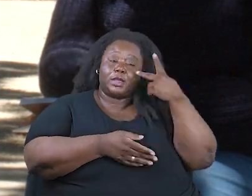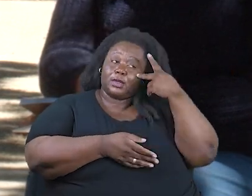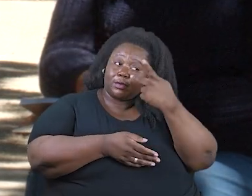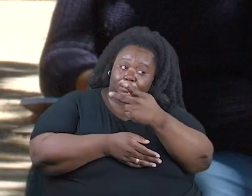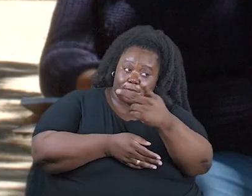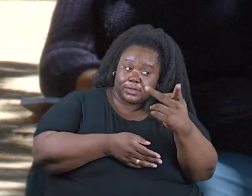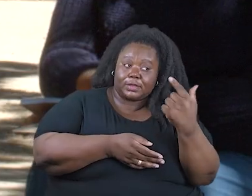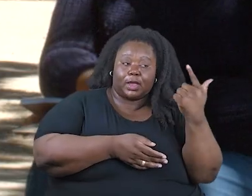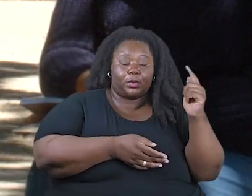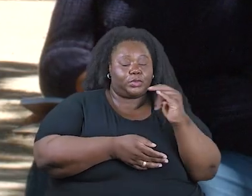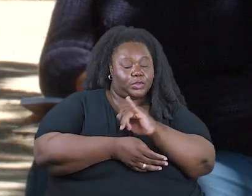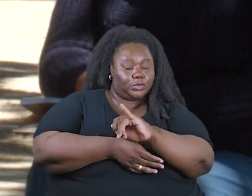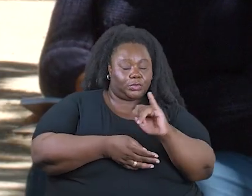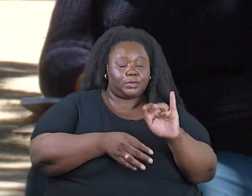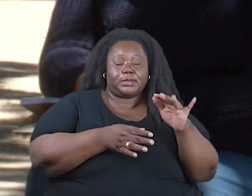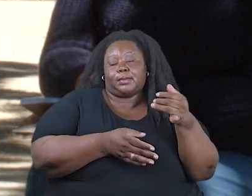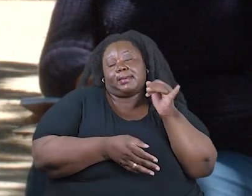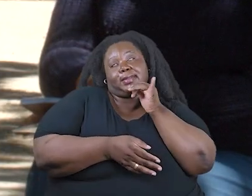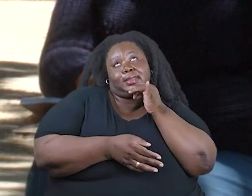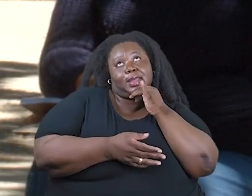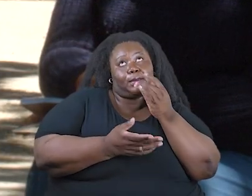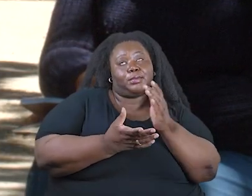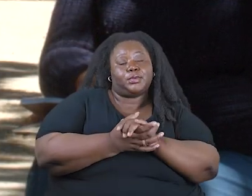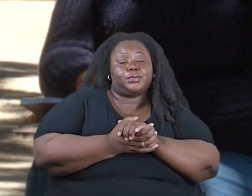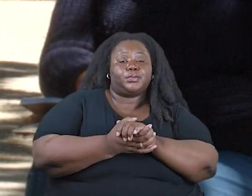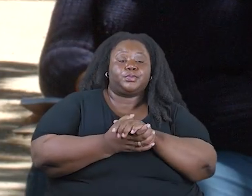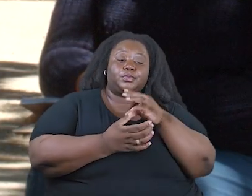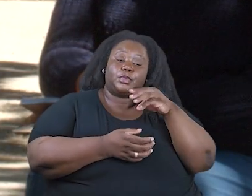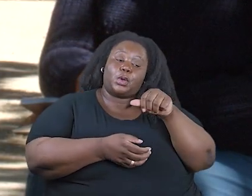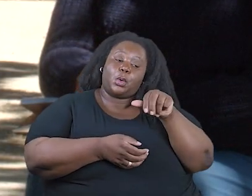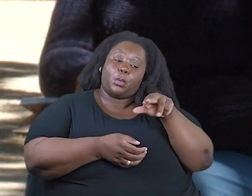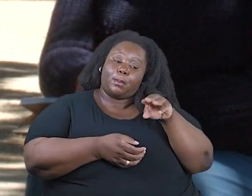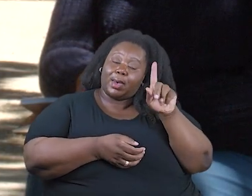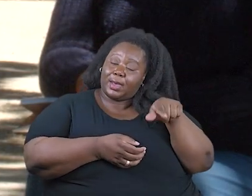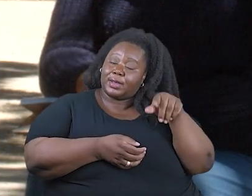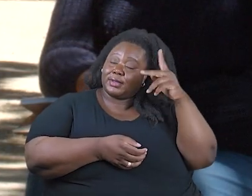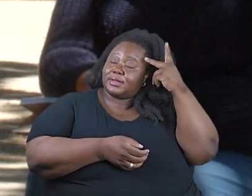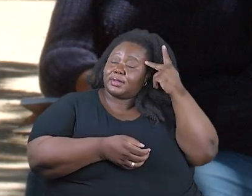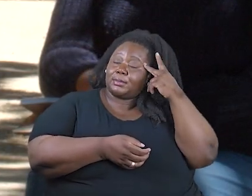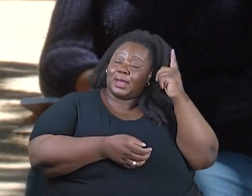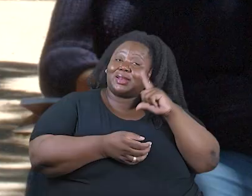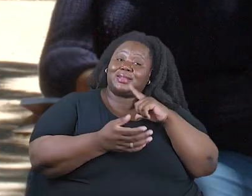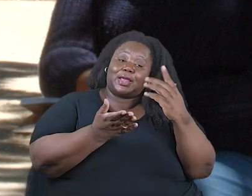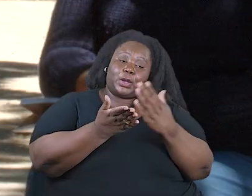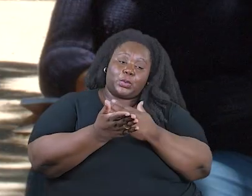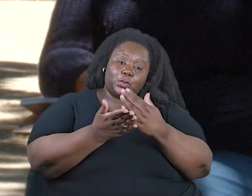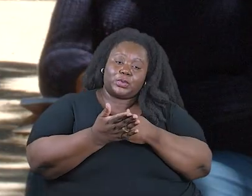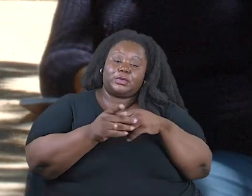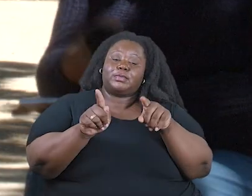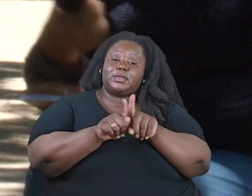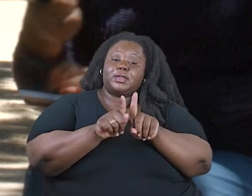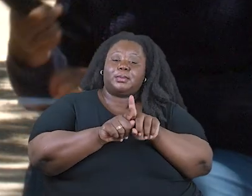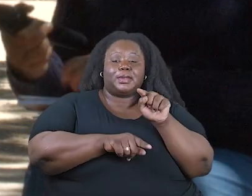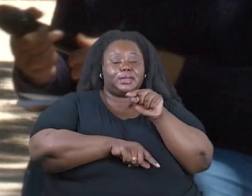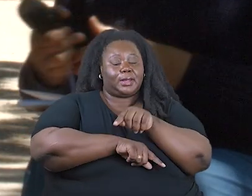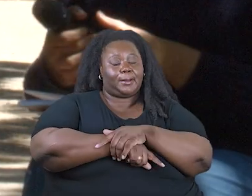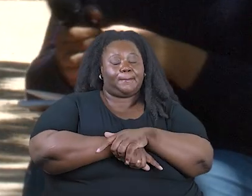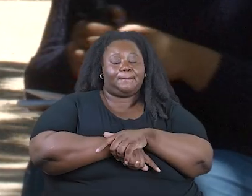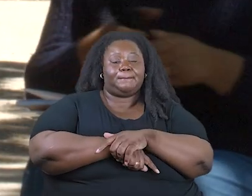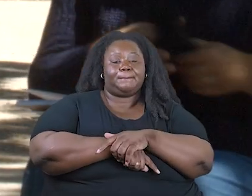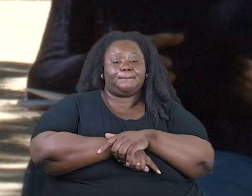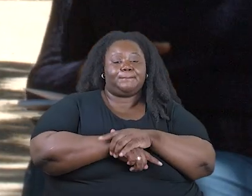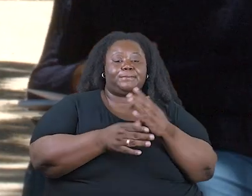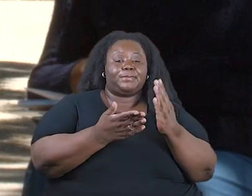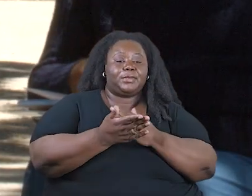outras instituições. Então, por exemplo, o MAN de São Paulo, eles têm um livro que também está aí nesse catálogo do Valtécio Caldas, que é o